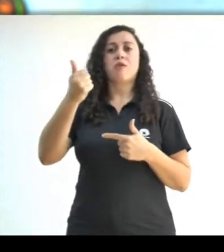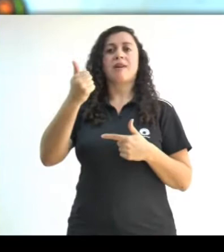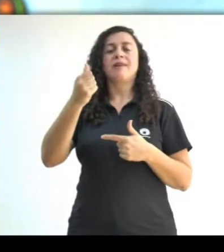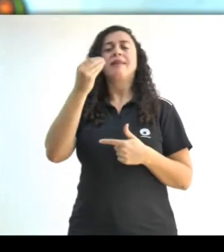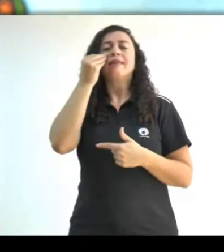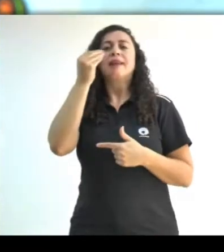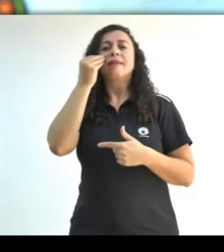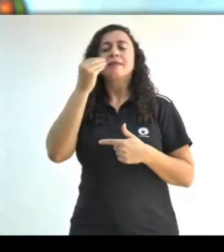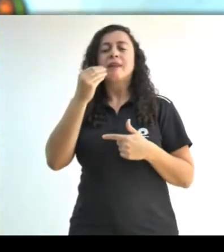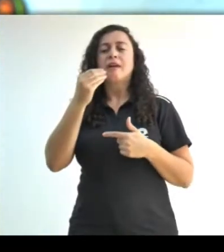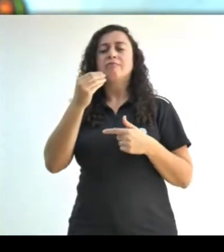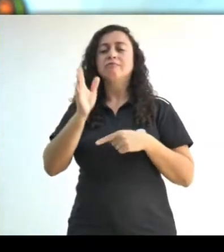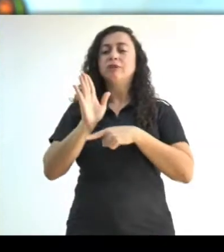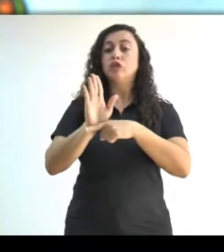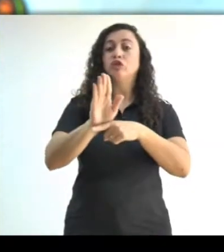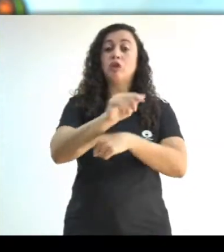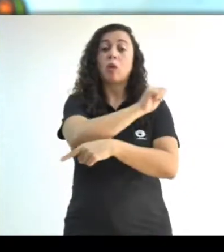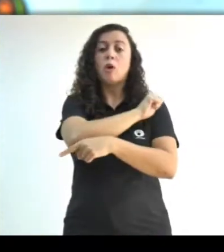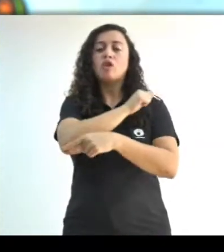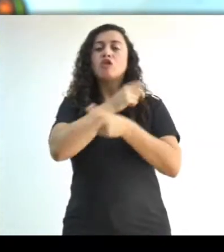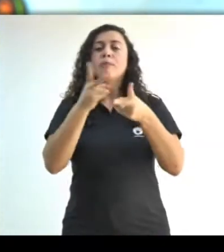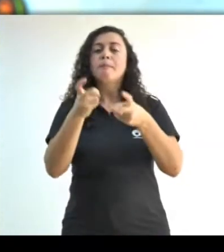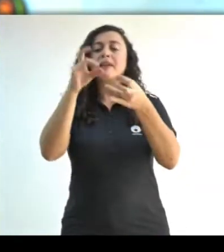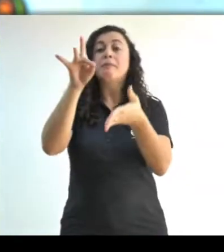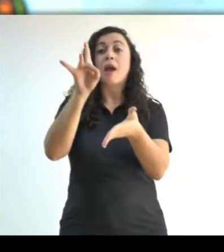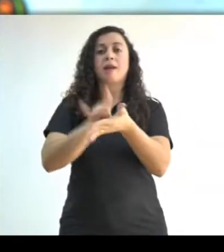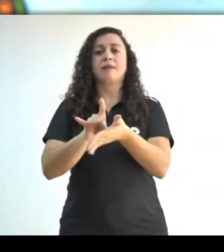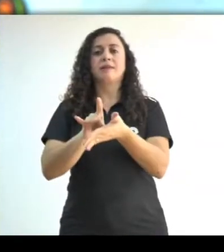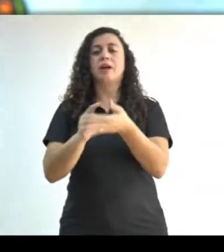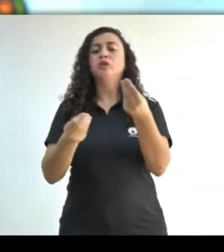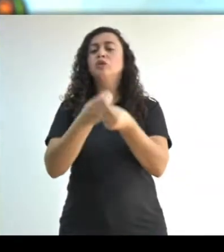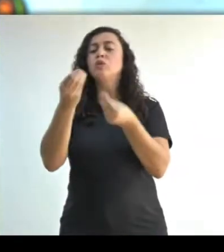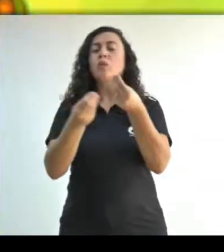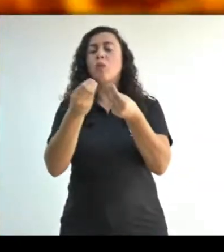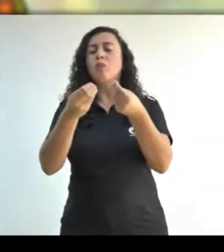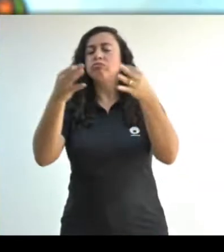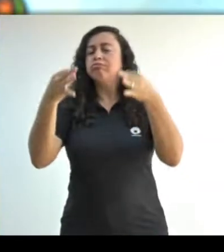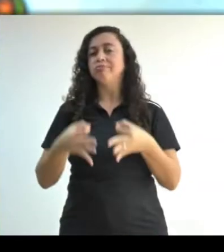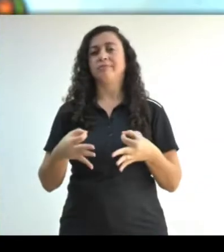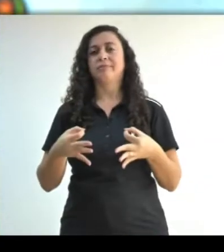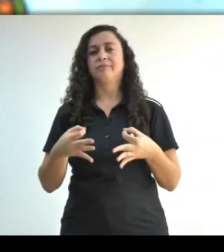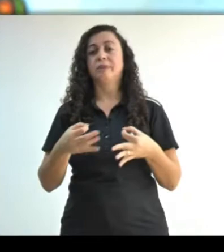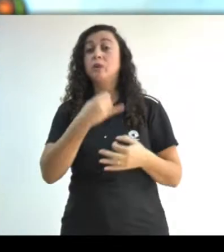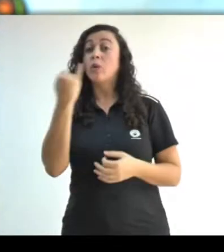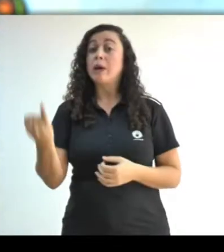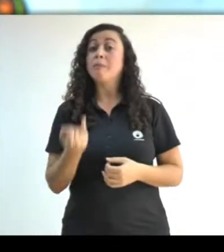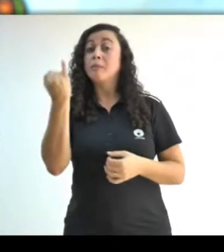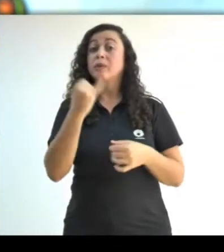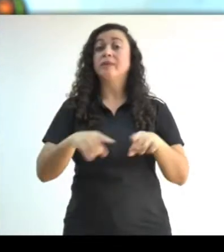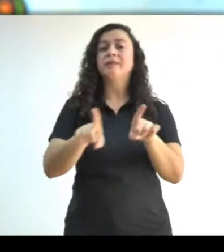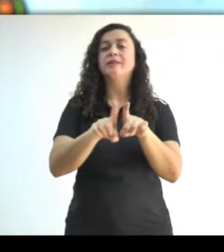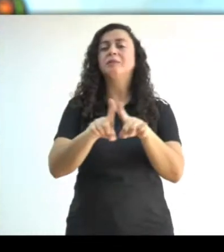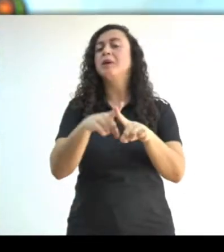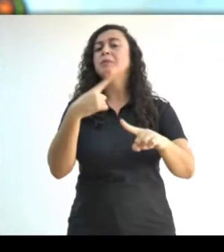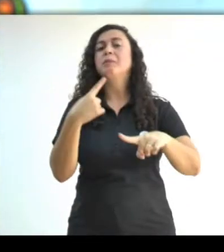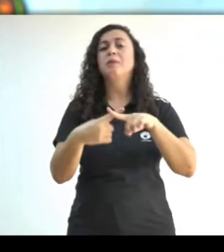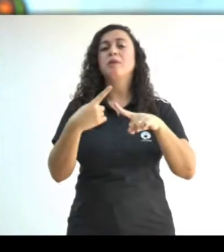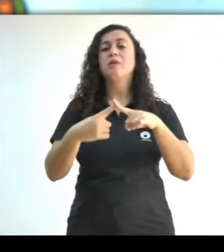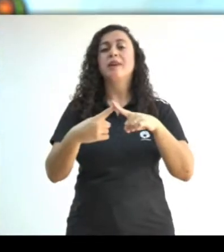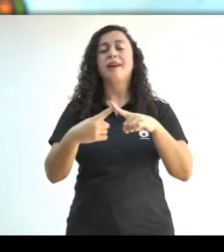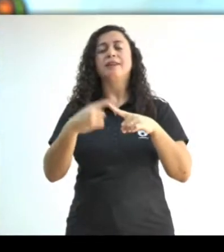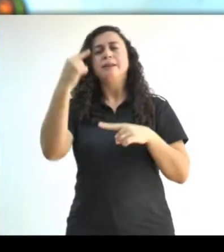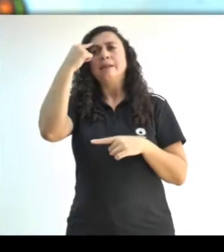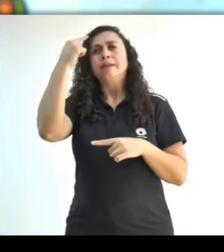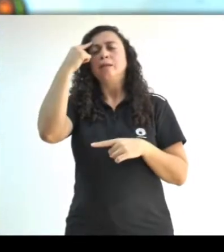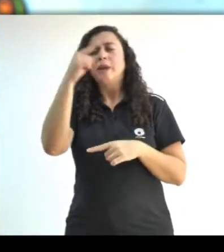alunos percebam a realidade como ela deve ser percebida, né? Ele é importante também para a gente pensar como